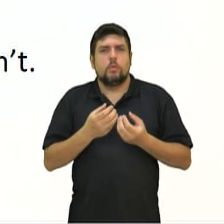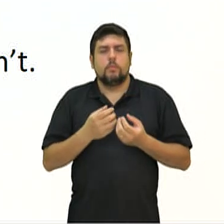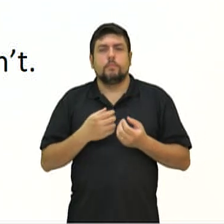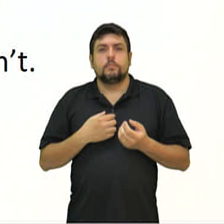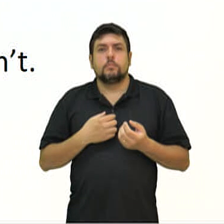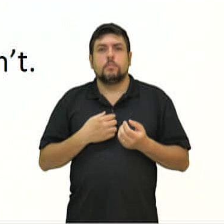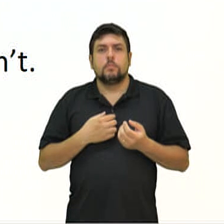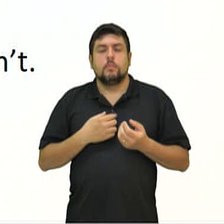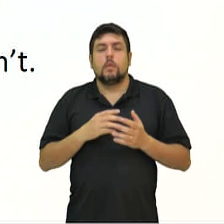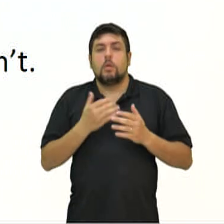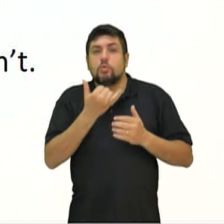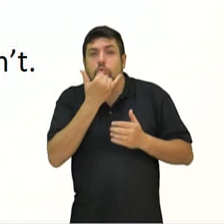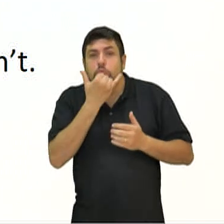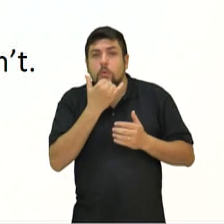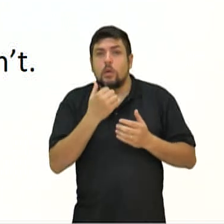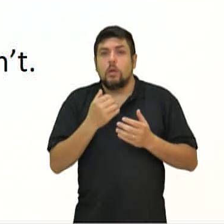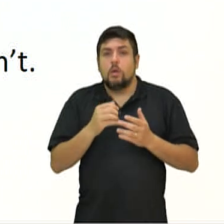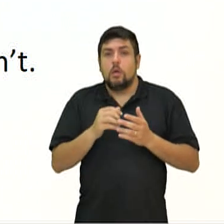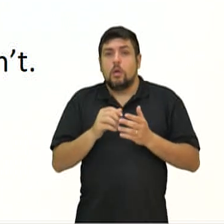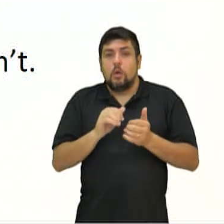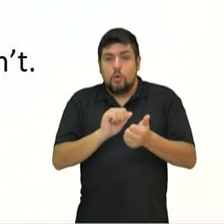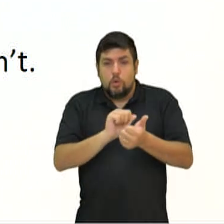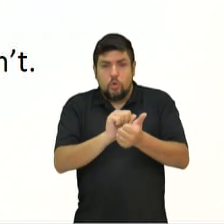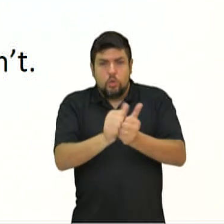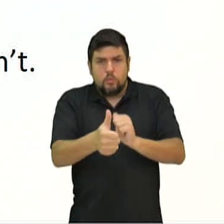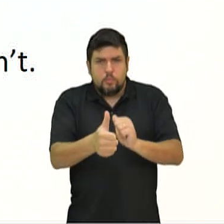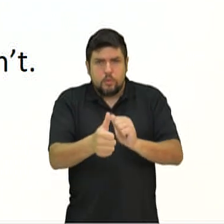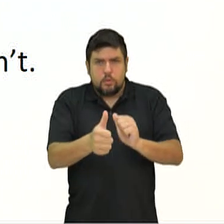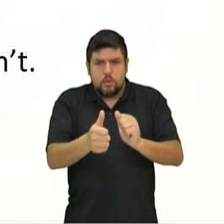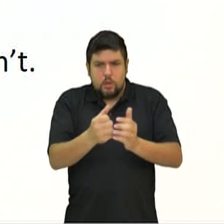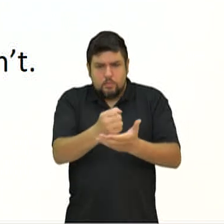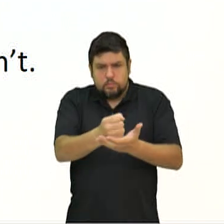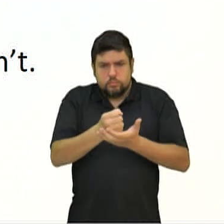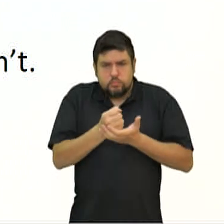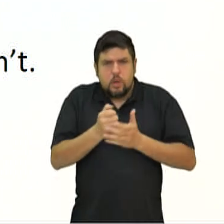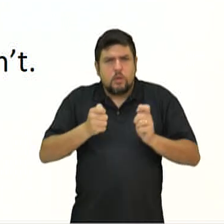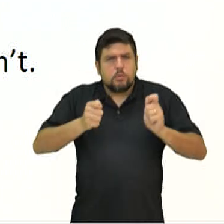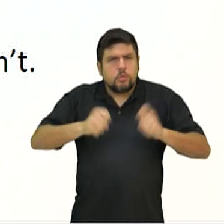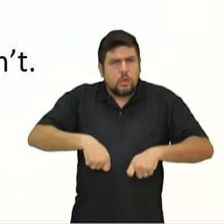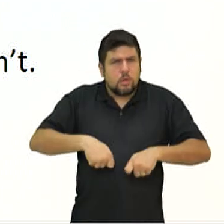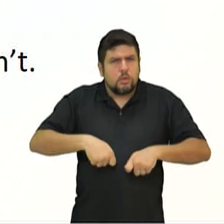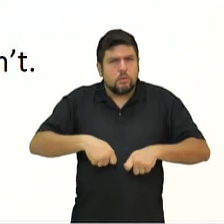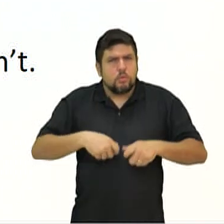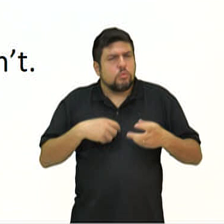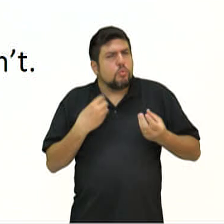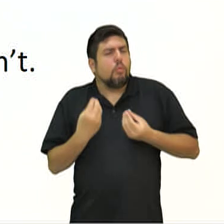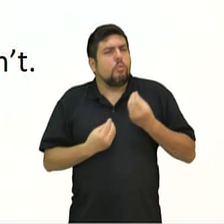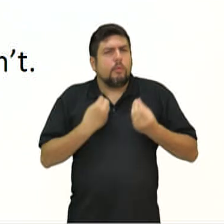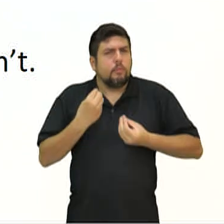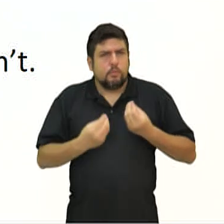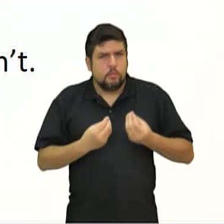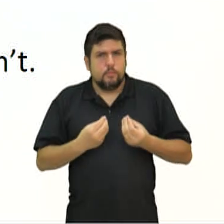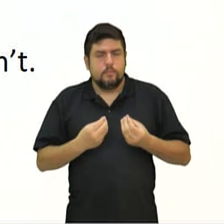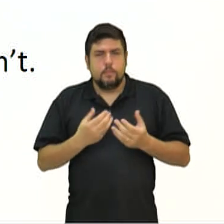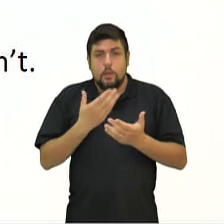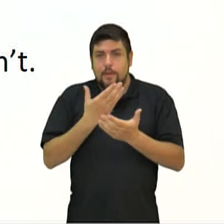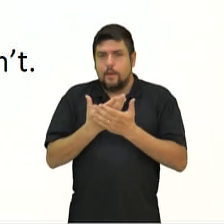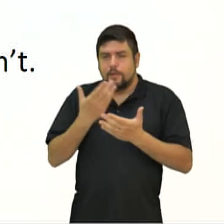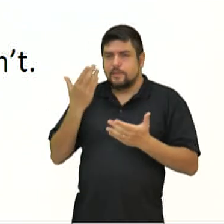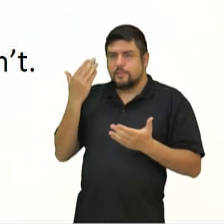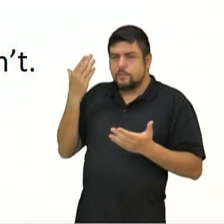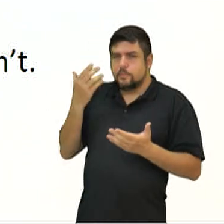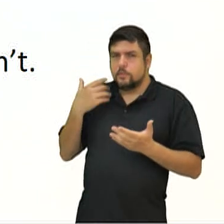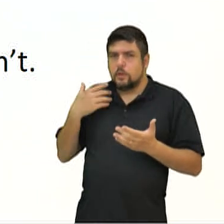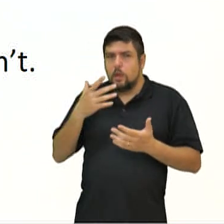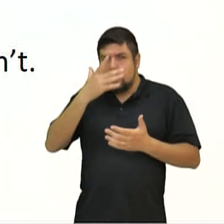esportes podem ajudar as pessoas e como, né? Teve aulas aí atrás que eu trouxe para vocês vários exemplos de pessoas que superaram uma